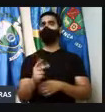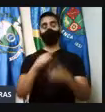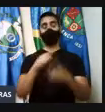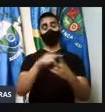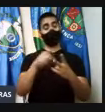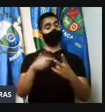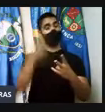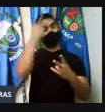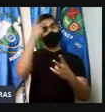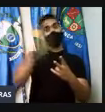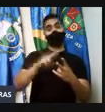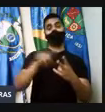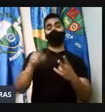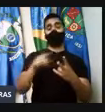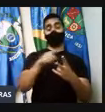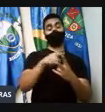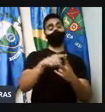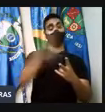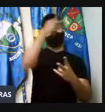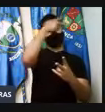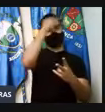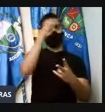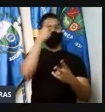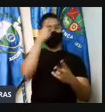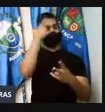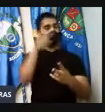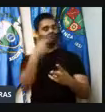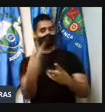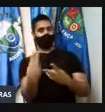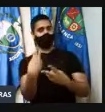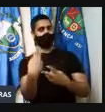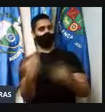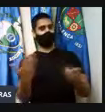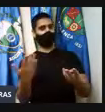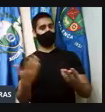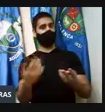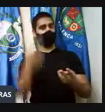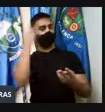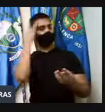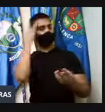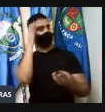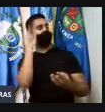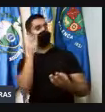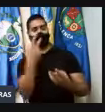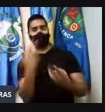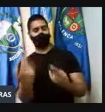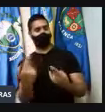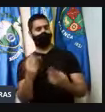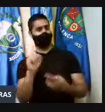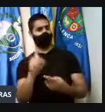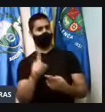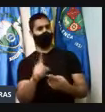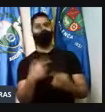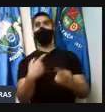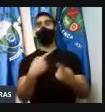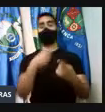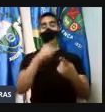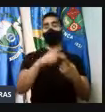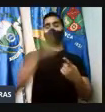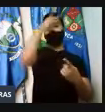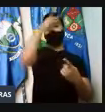figuras diferentes, para as pessoas que estão assistindo na internet não acharem que é a mesma coisa, que houve omissão